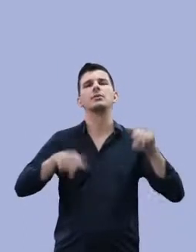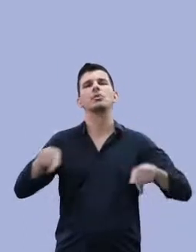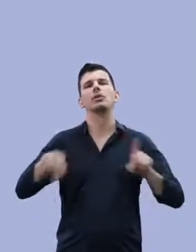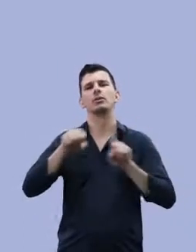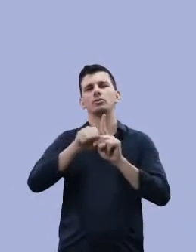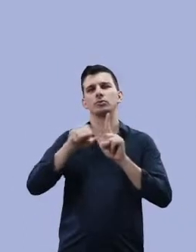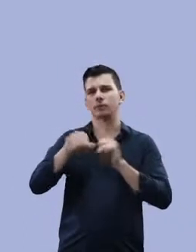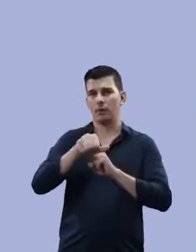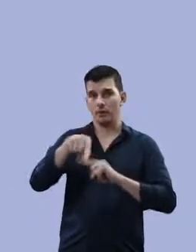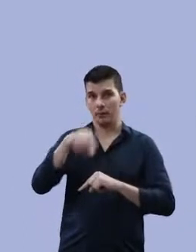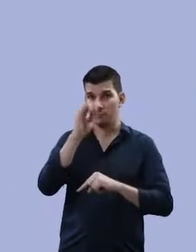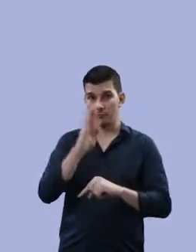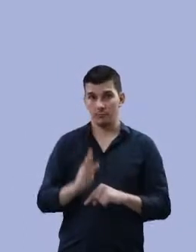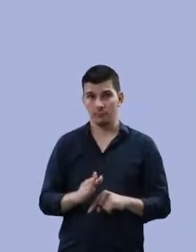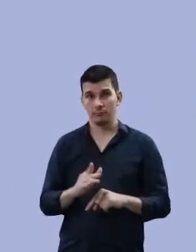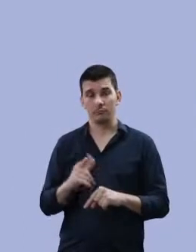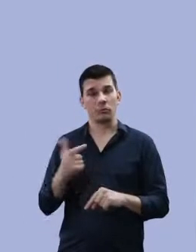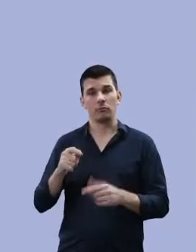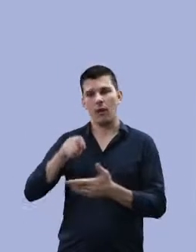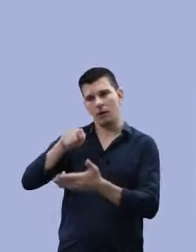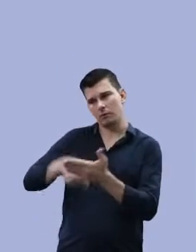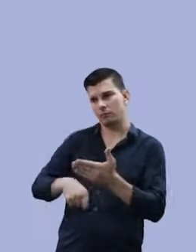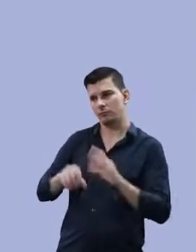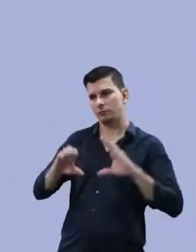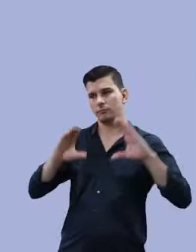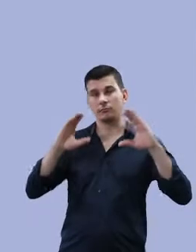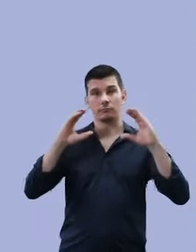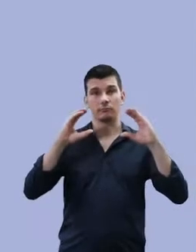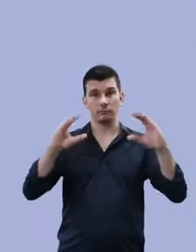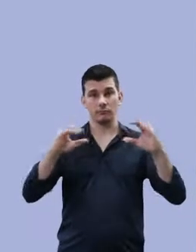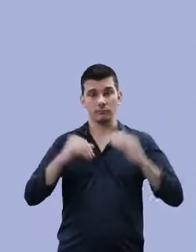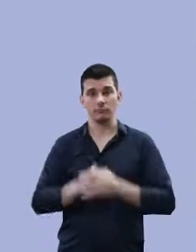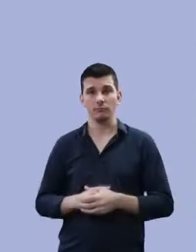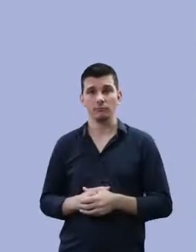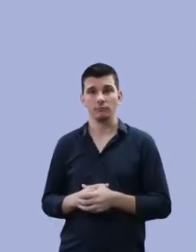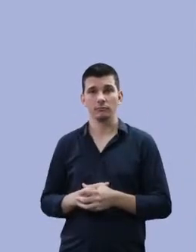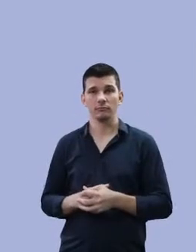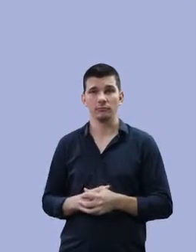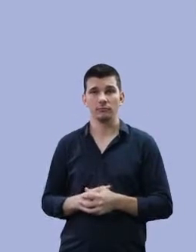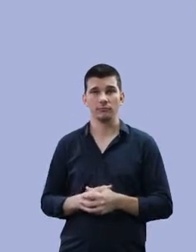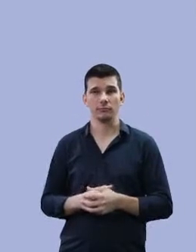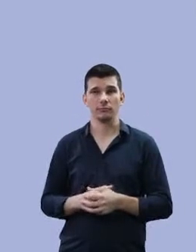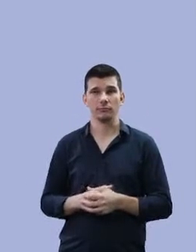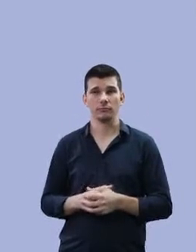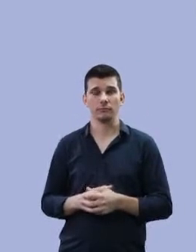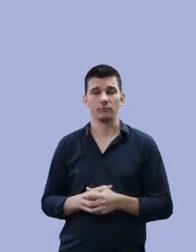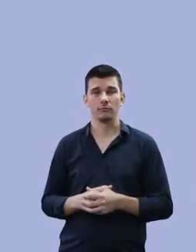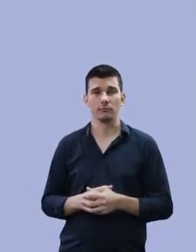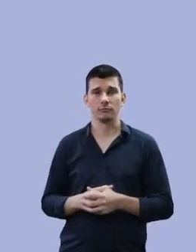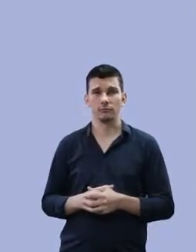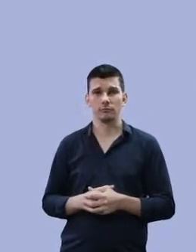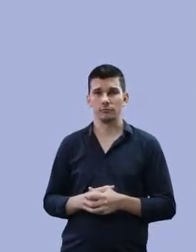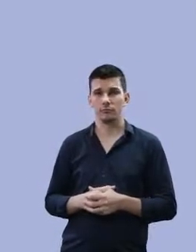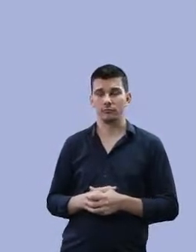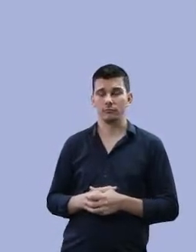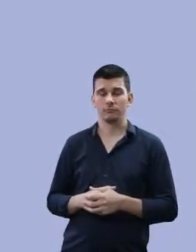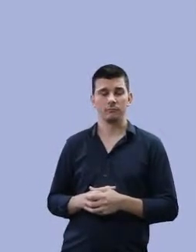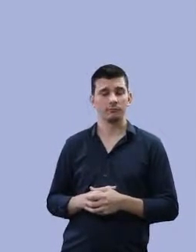responsável pela elaboração da questão, e aí vem falando sobre as desigualdades sociais no Brasil, muitas causas geram várias